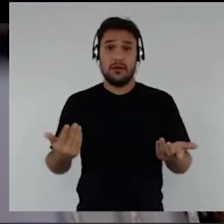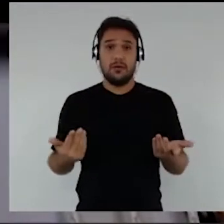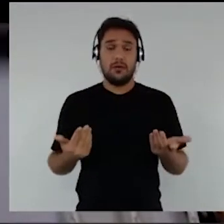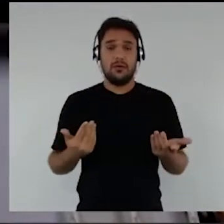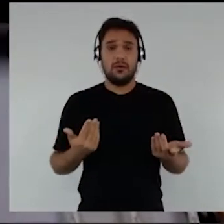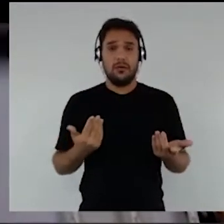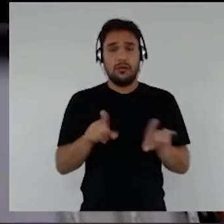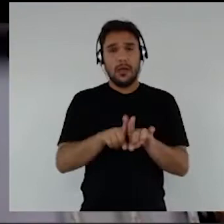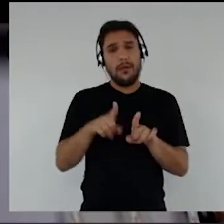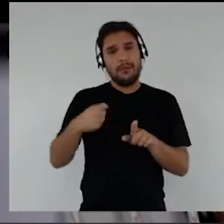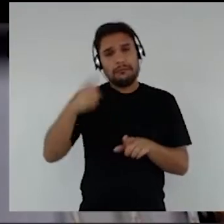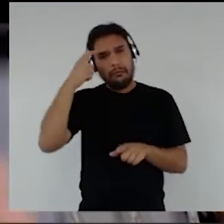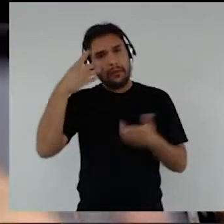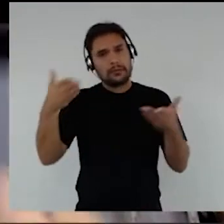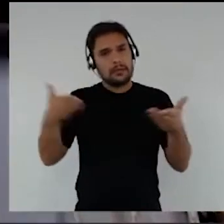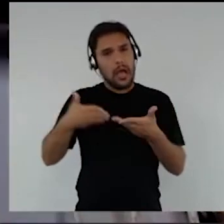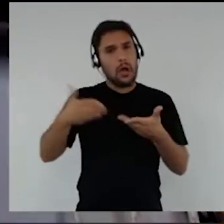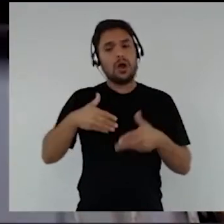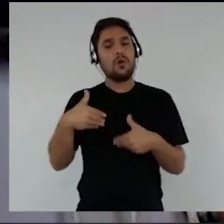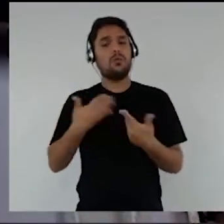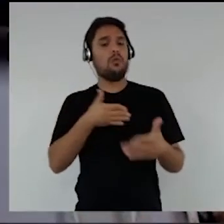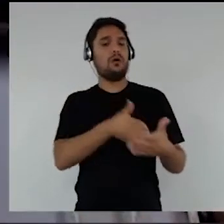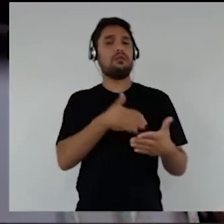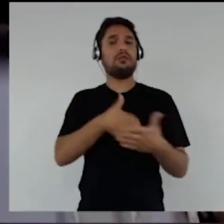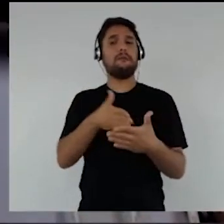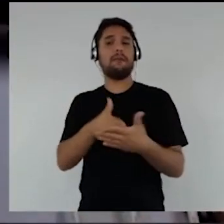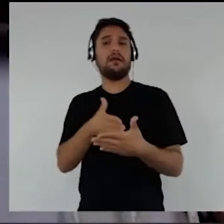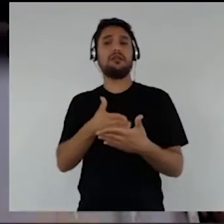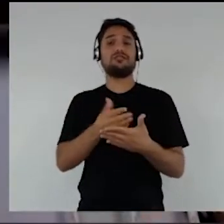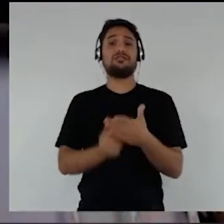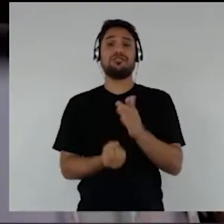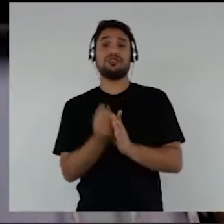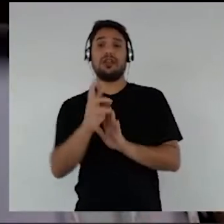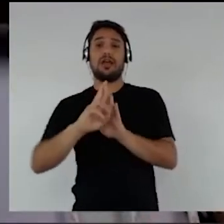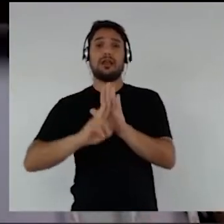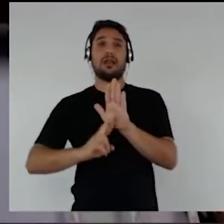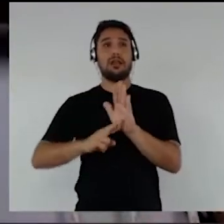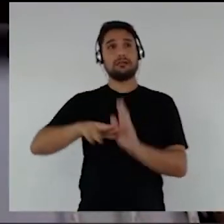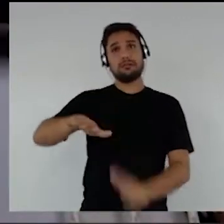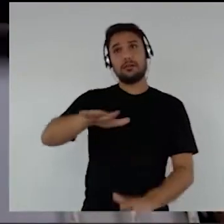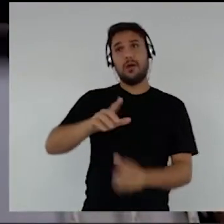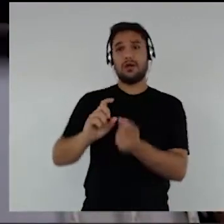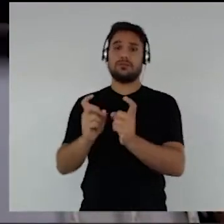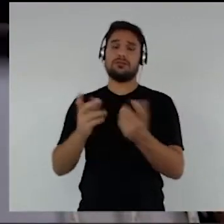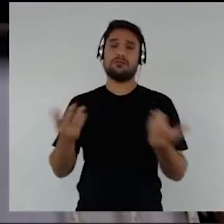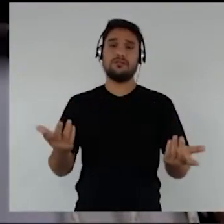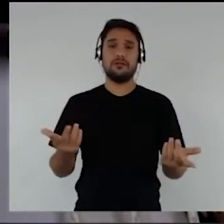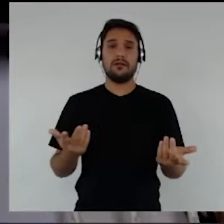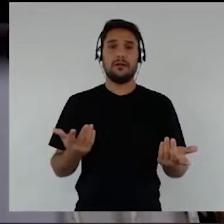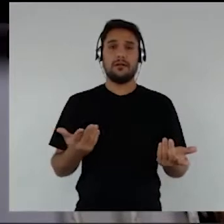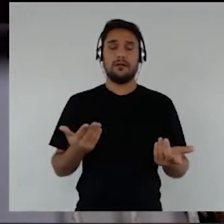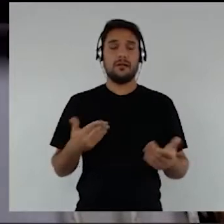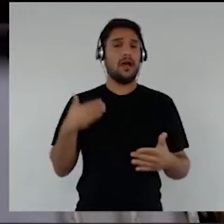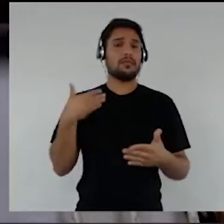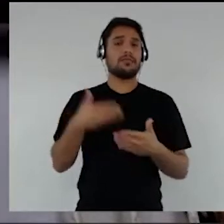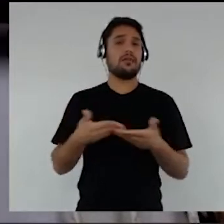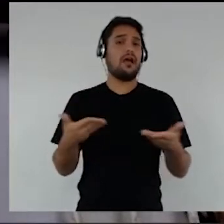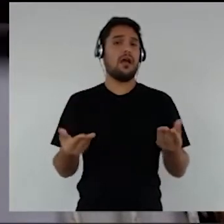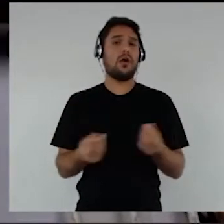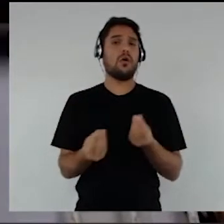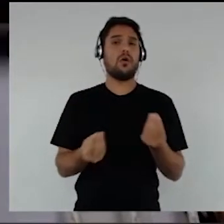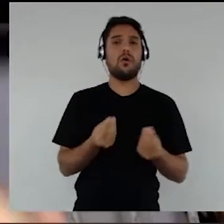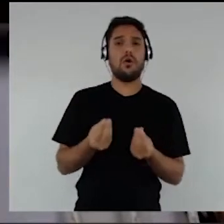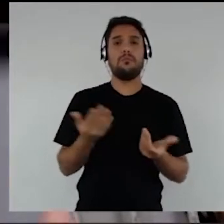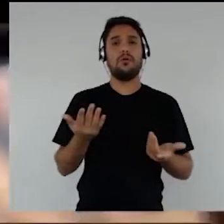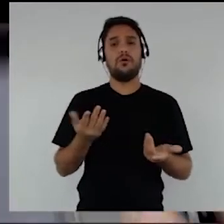a gente precisa pensar nesse momento os limites da regulamentação pelos órgãos administrativos. E até que ponto a gente tem